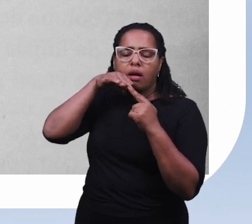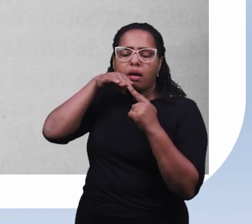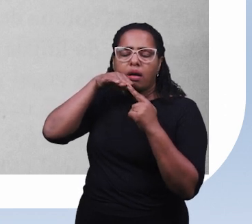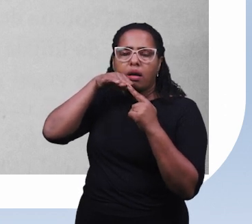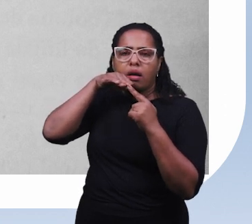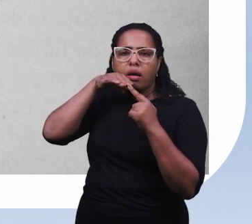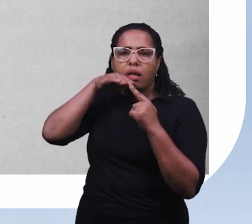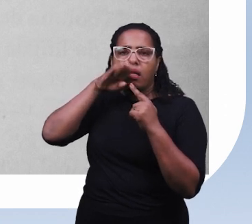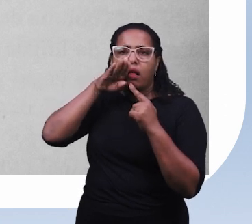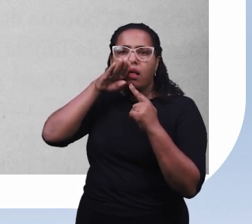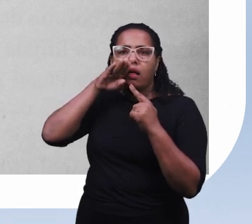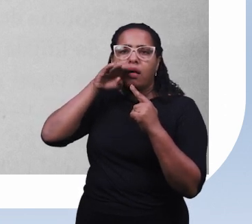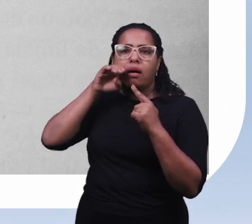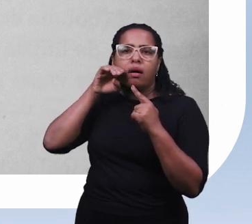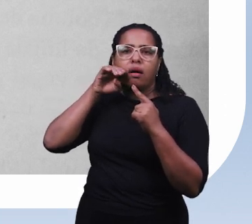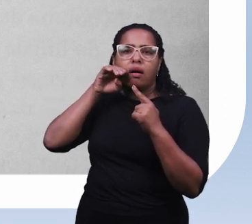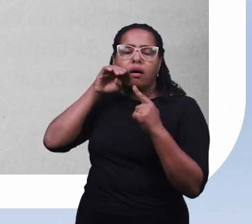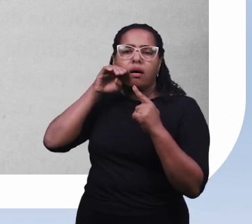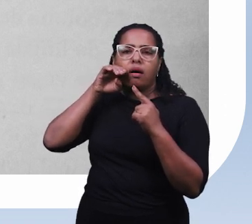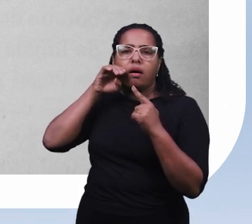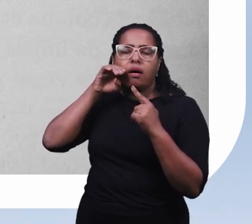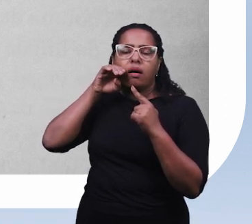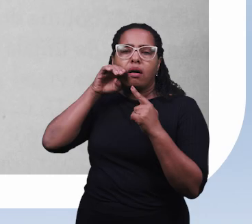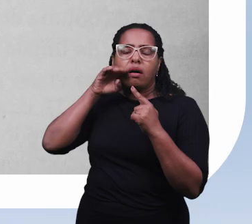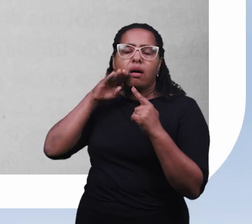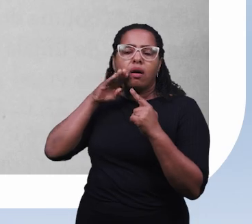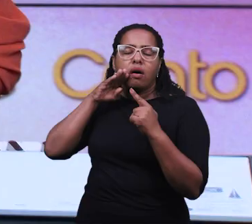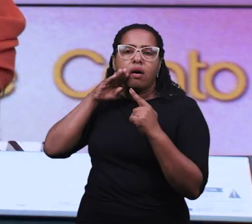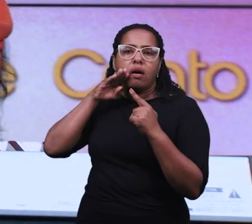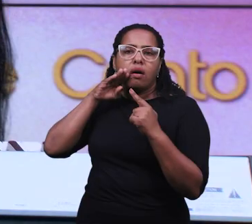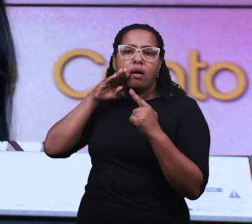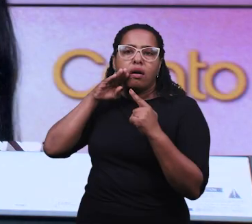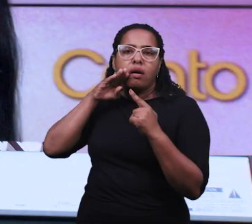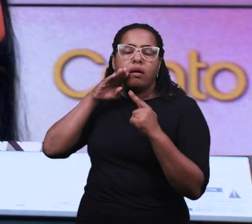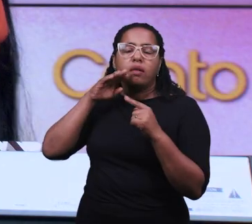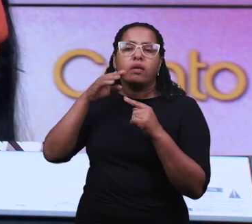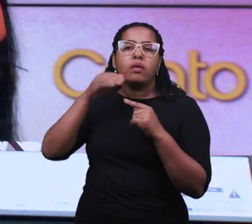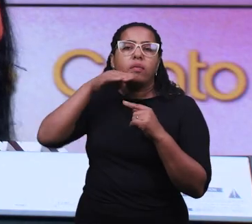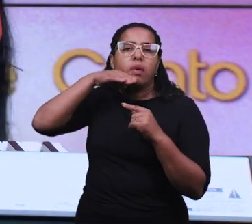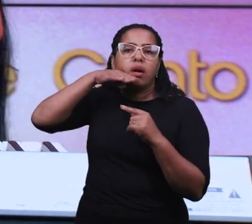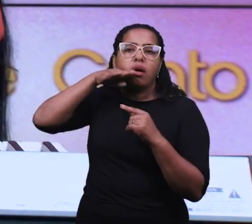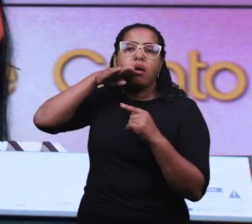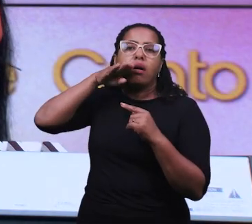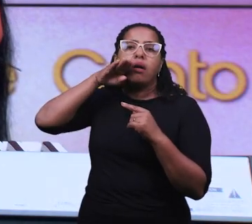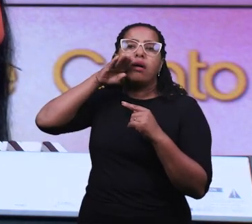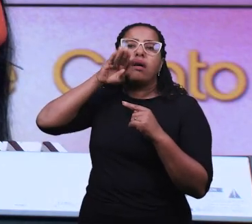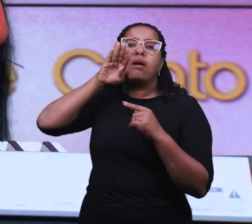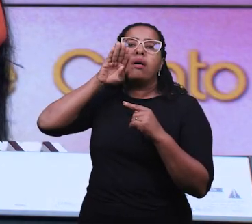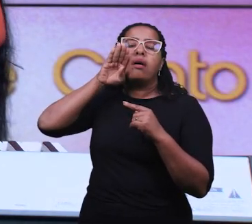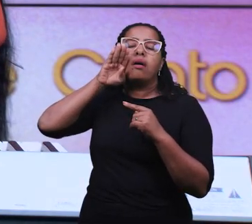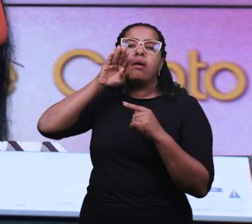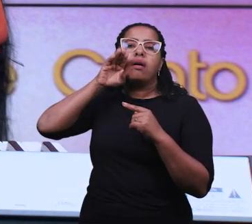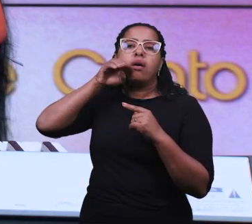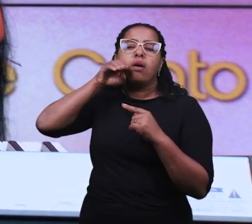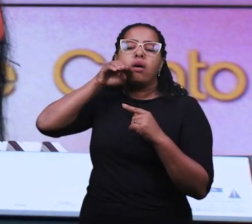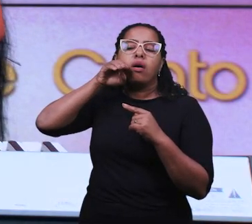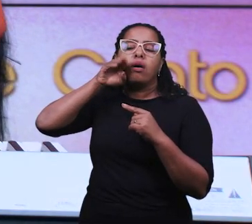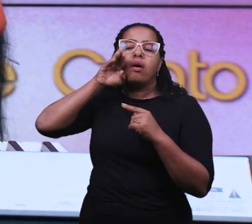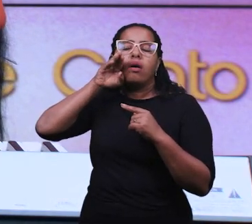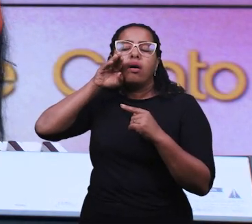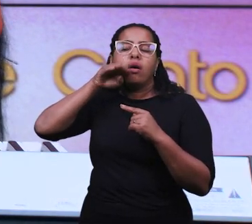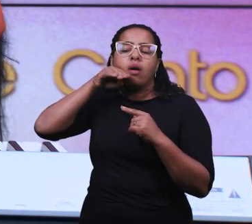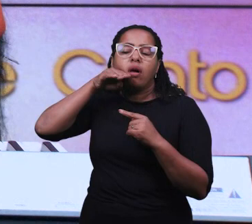ponta da língua, seja no meio ou no dorso da língua. Então, a elevação da língua,